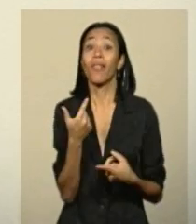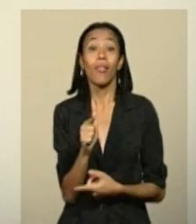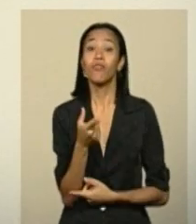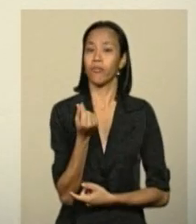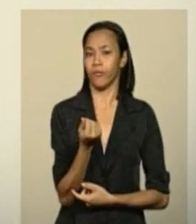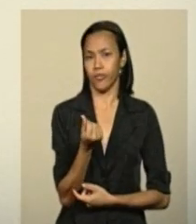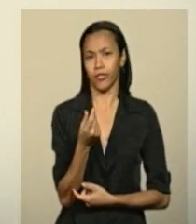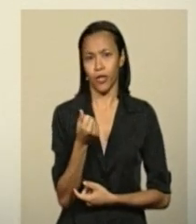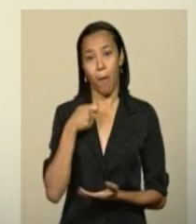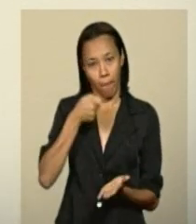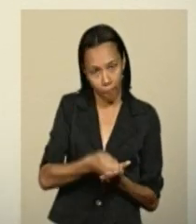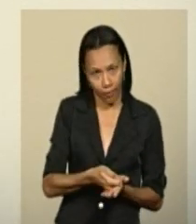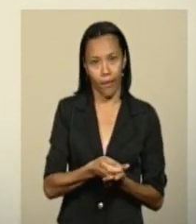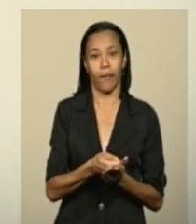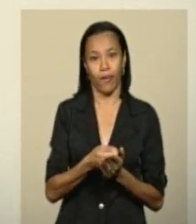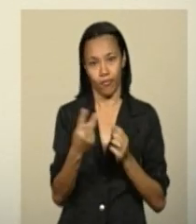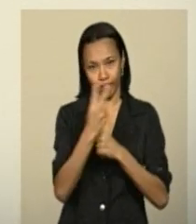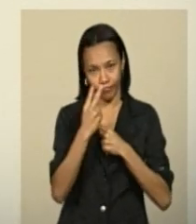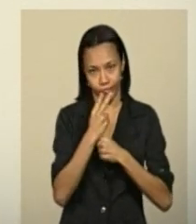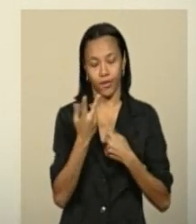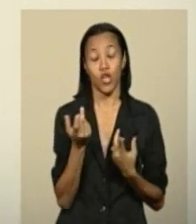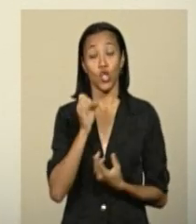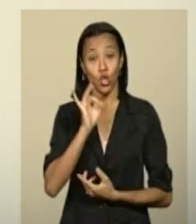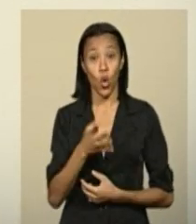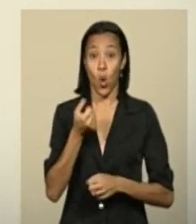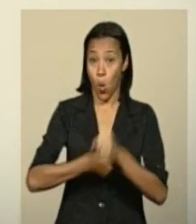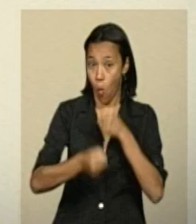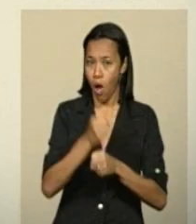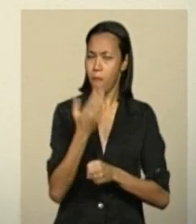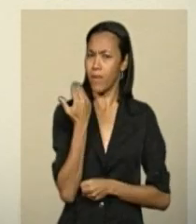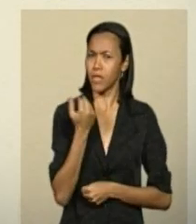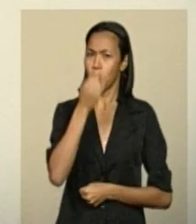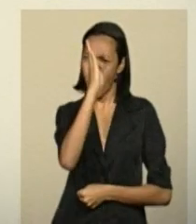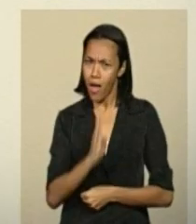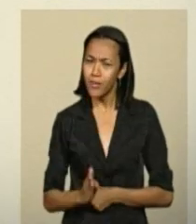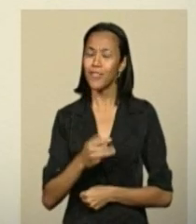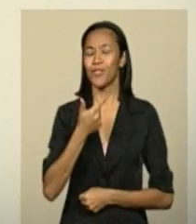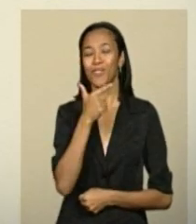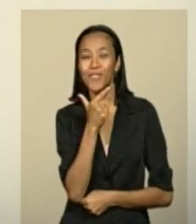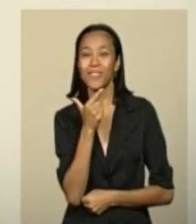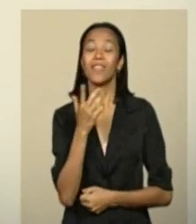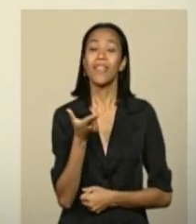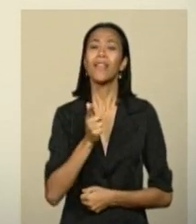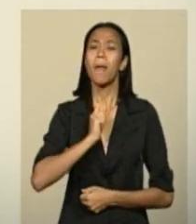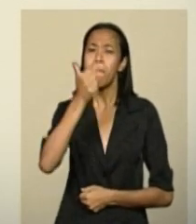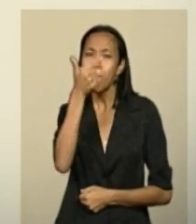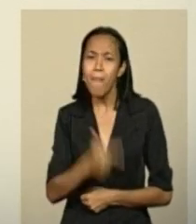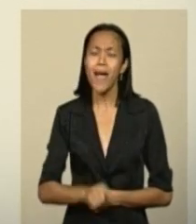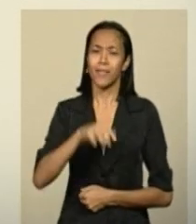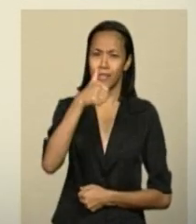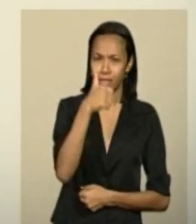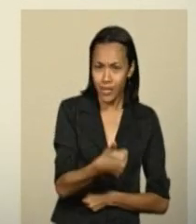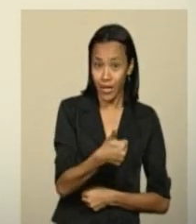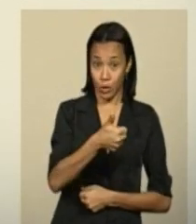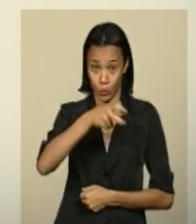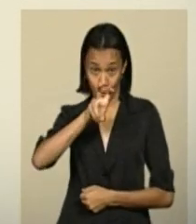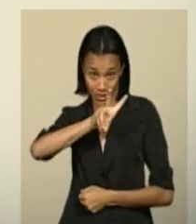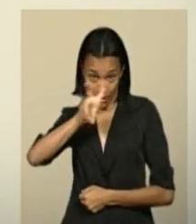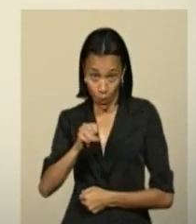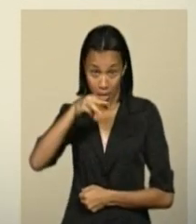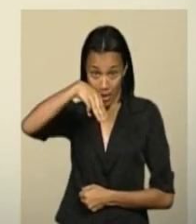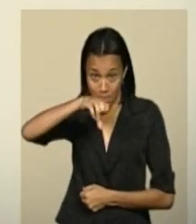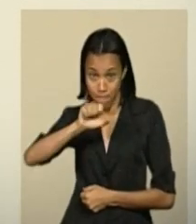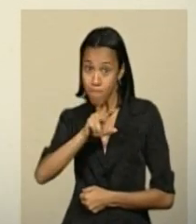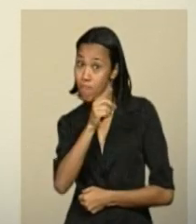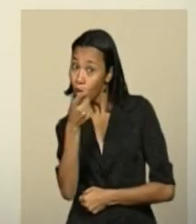dinheiro para pagar o tratamento só no ano passado o Brasil sorridente fez mais de 150